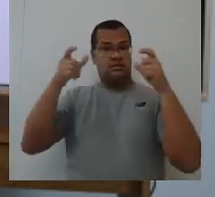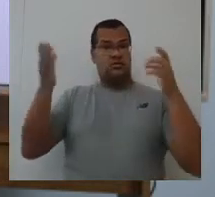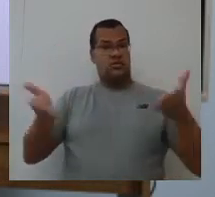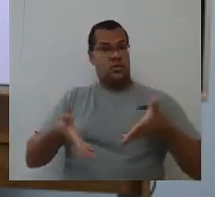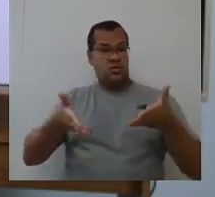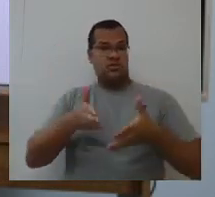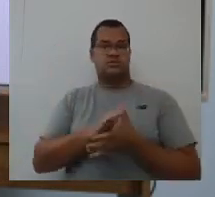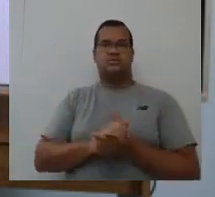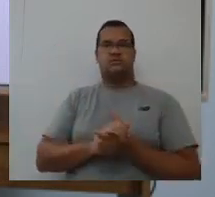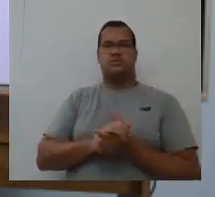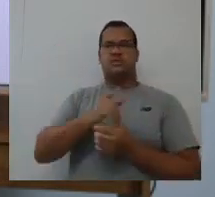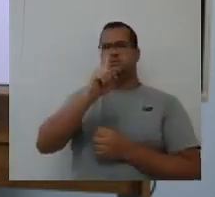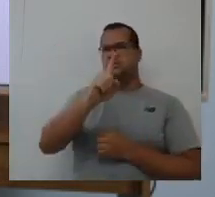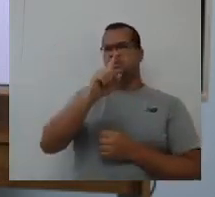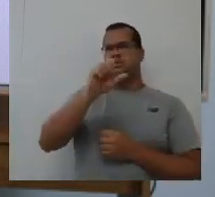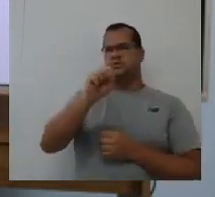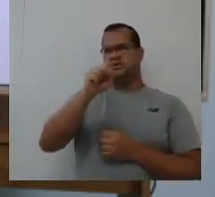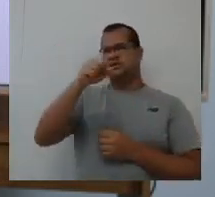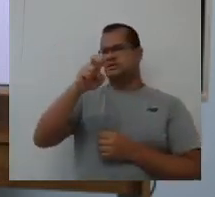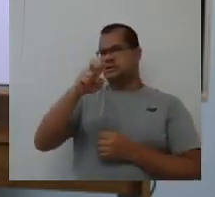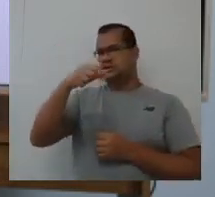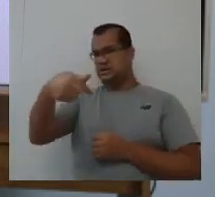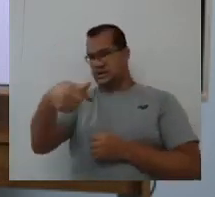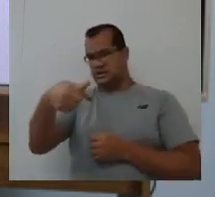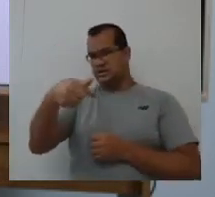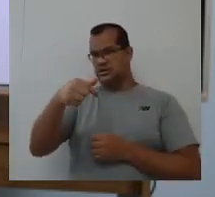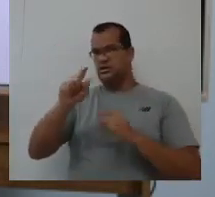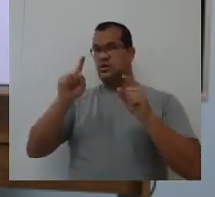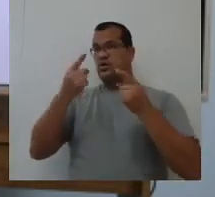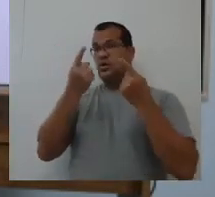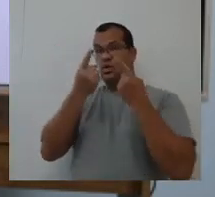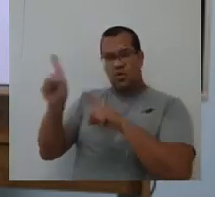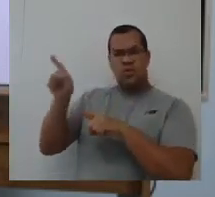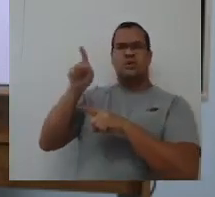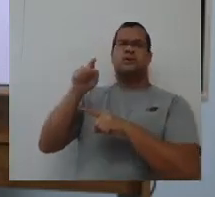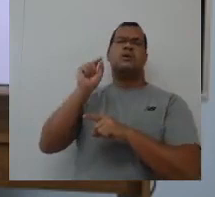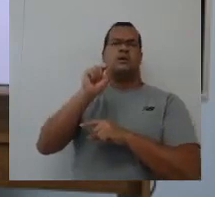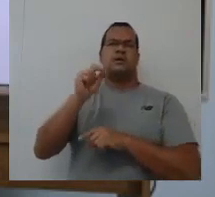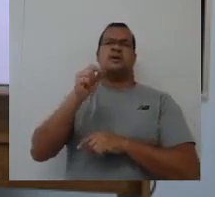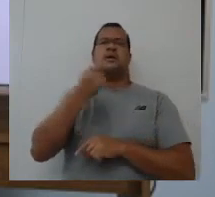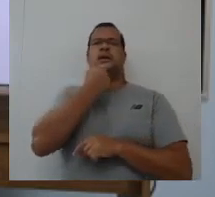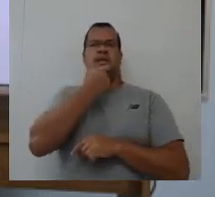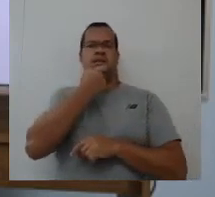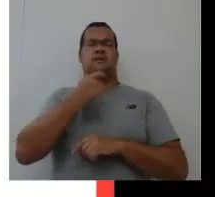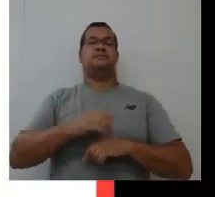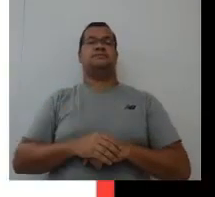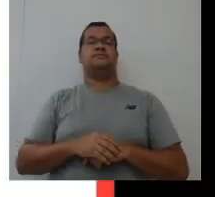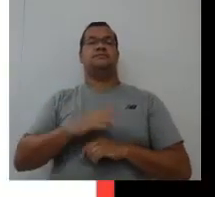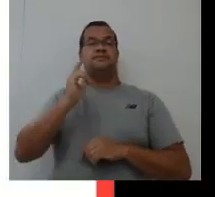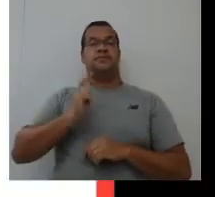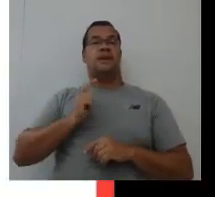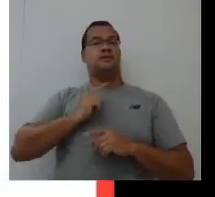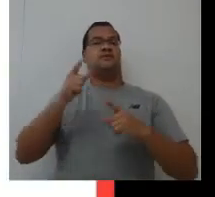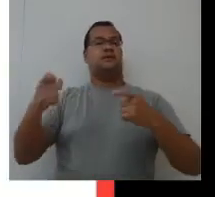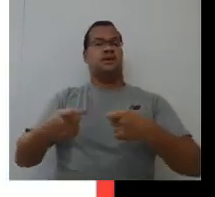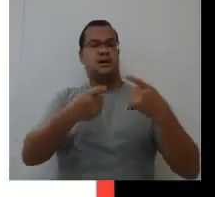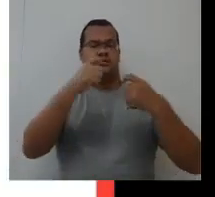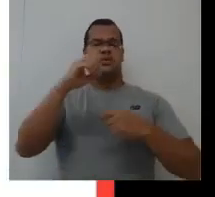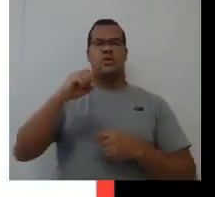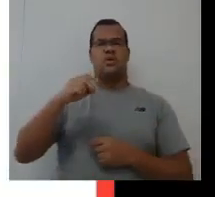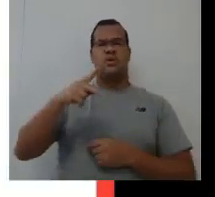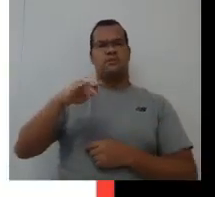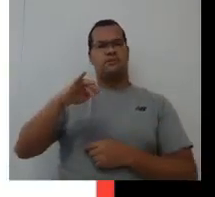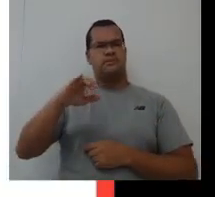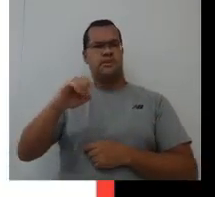né? Em 1857, contra a colonização inglesa, né? Aí nós tivemos também a Guerra do Ópio, de